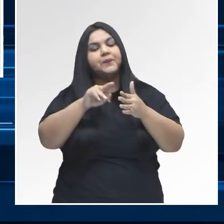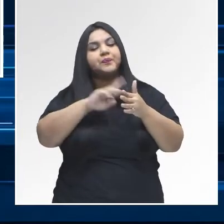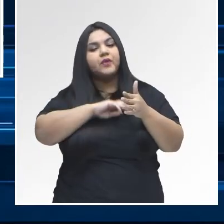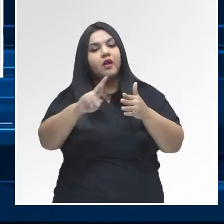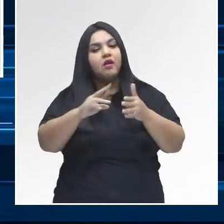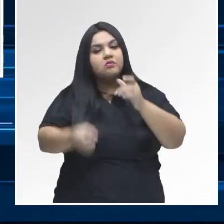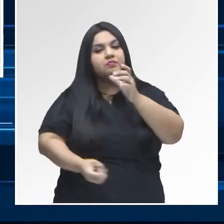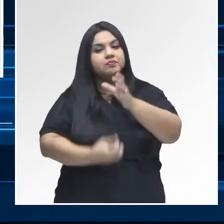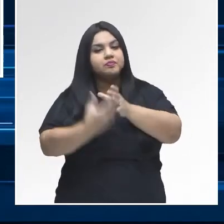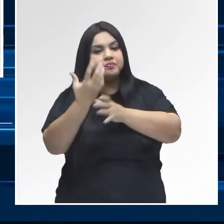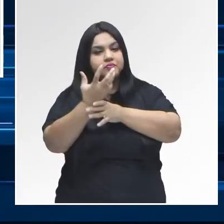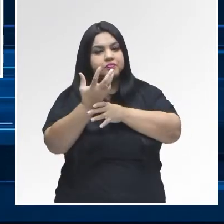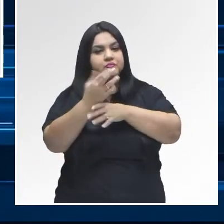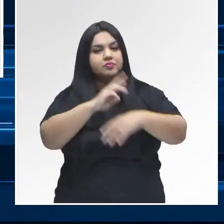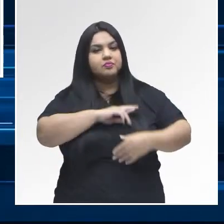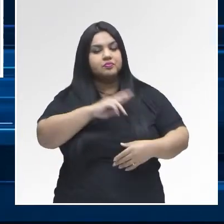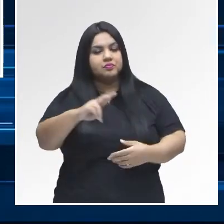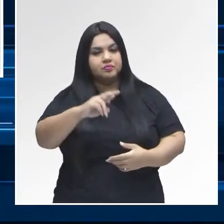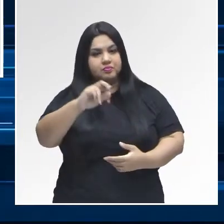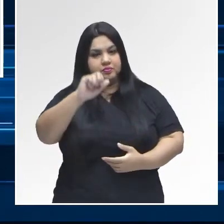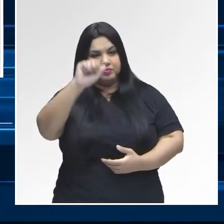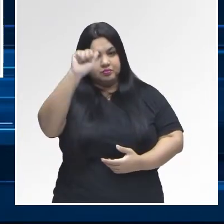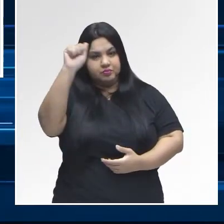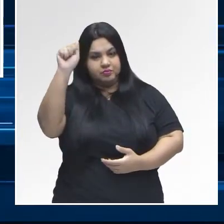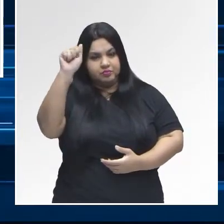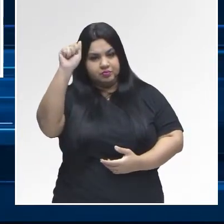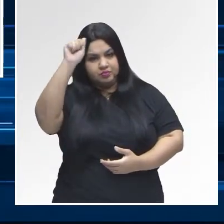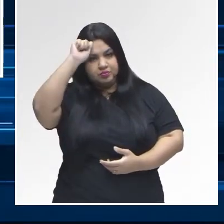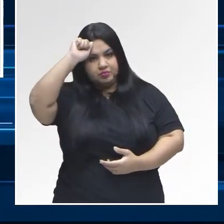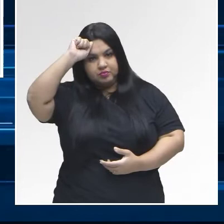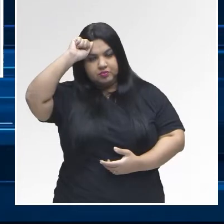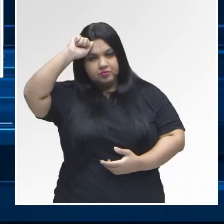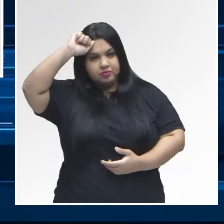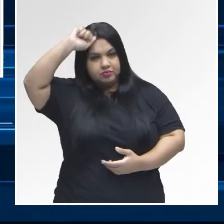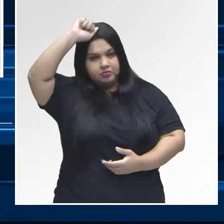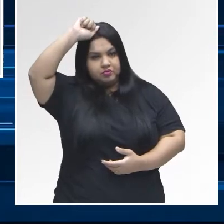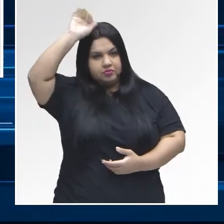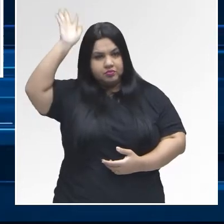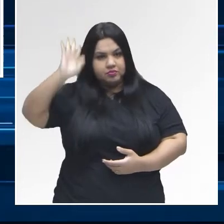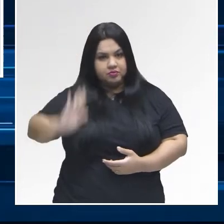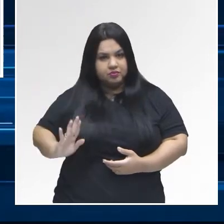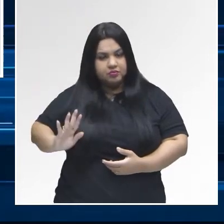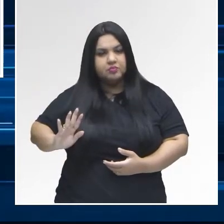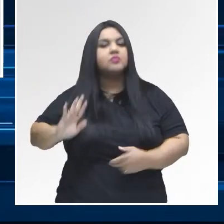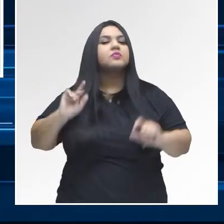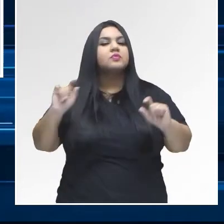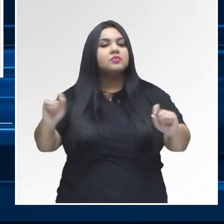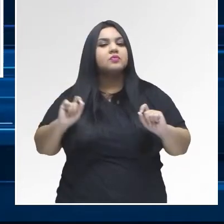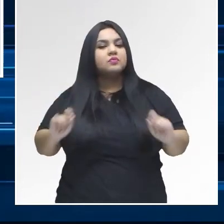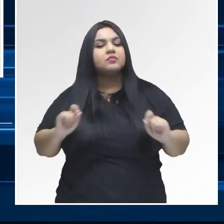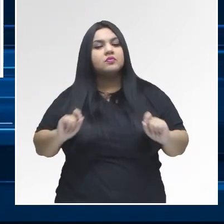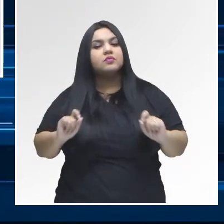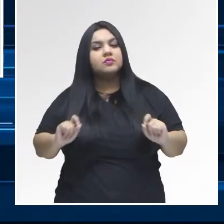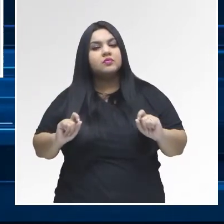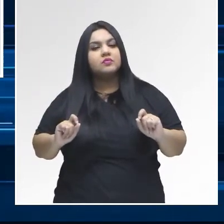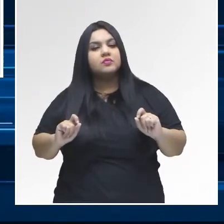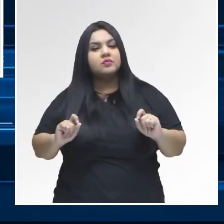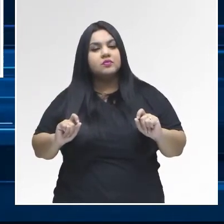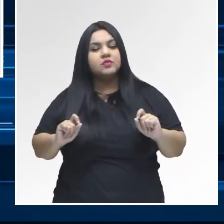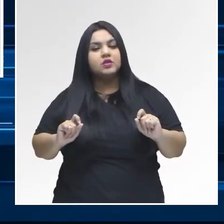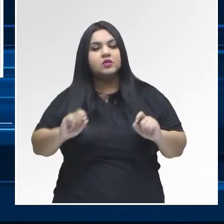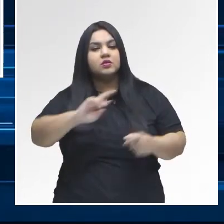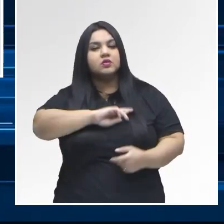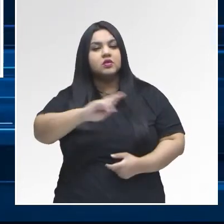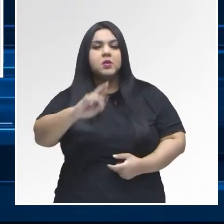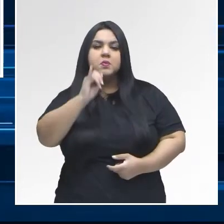deram origem a religiões afro-brasileiras. O que é, professor, uma religião afro-brasileira? É uma religião, como por exemplo,